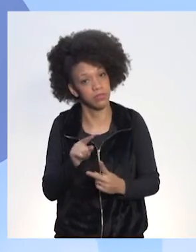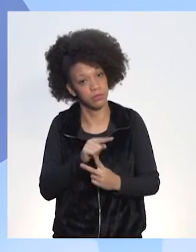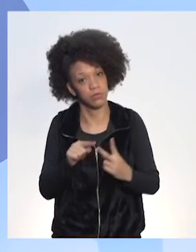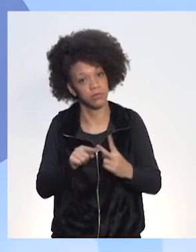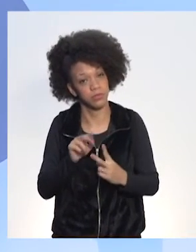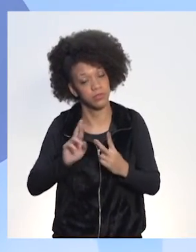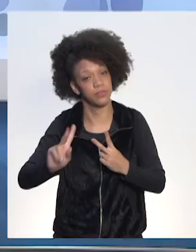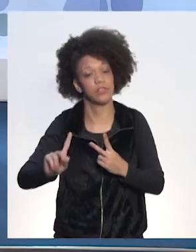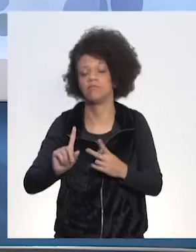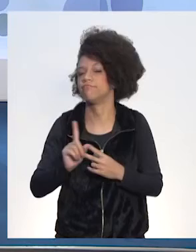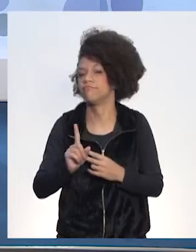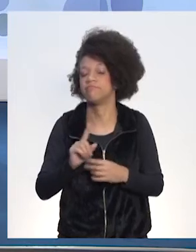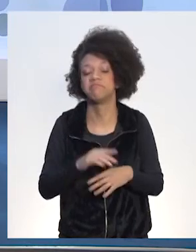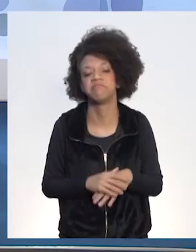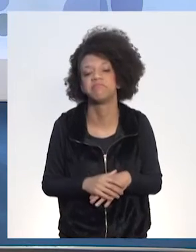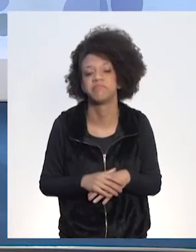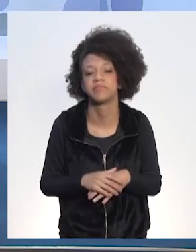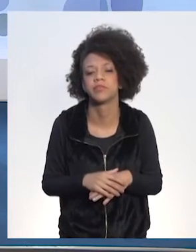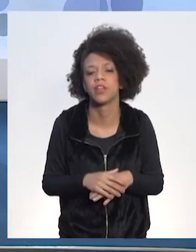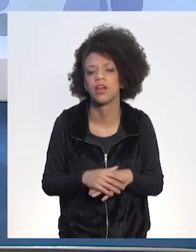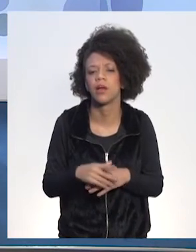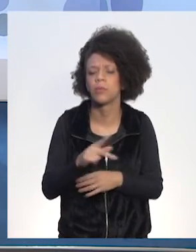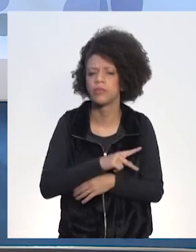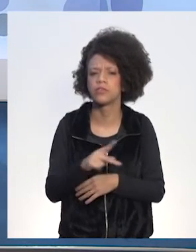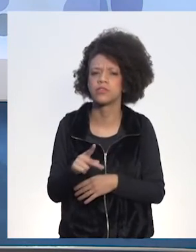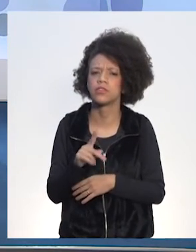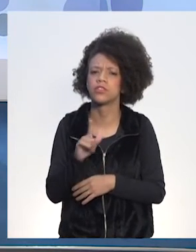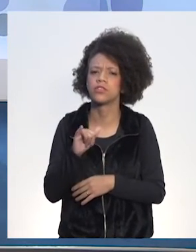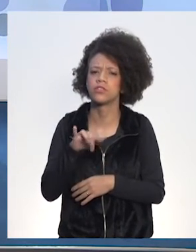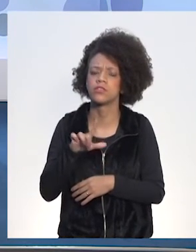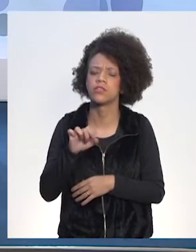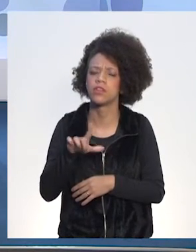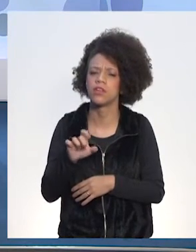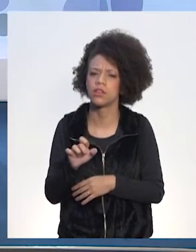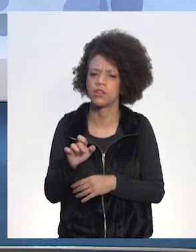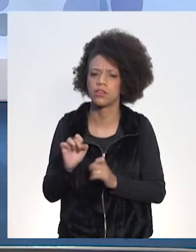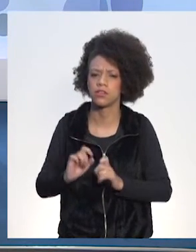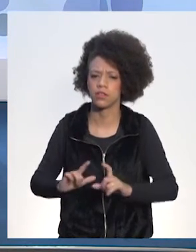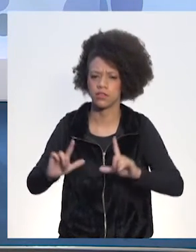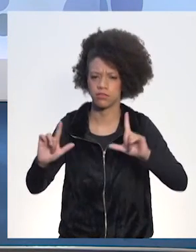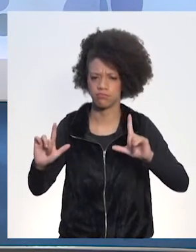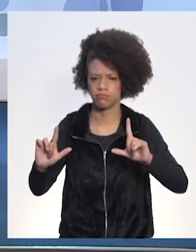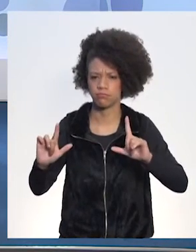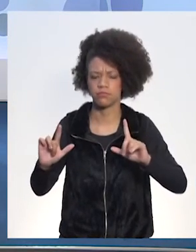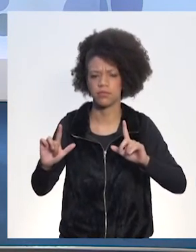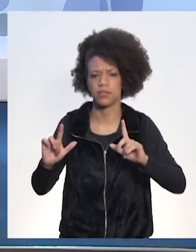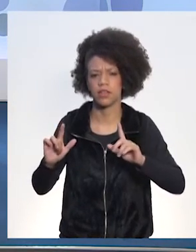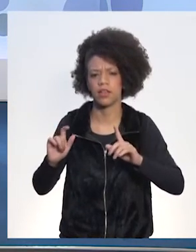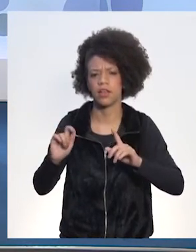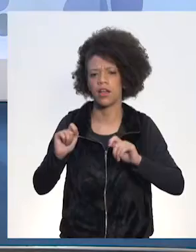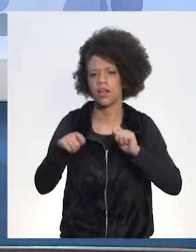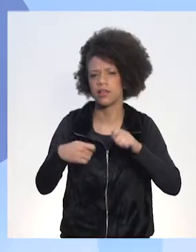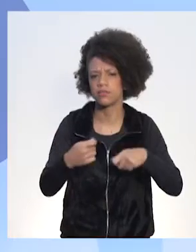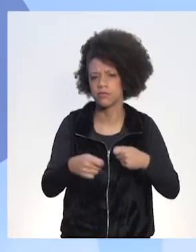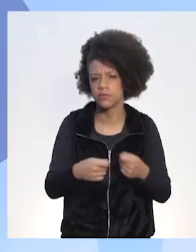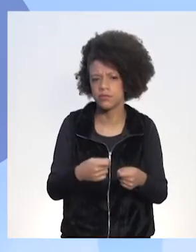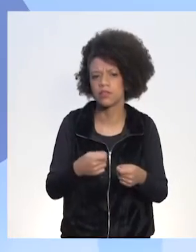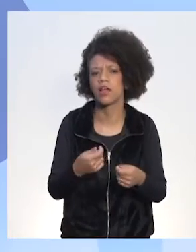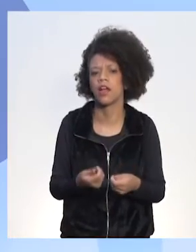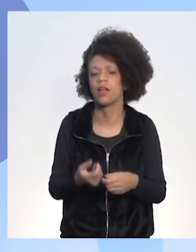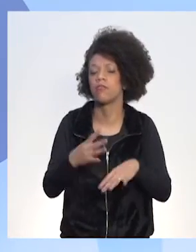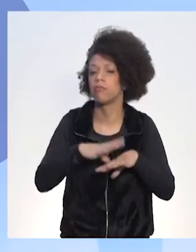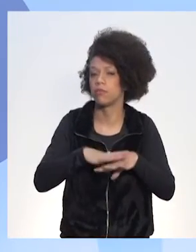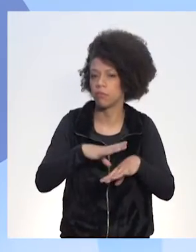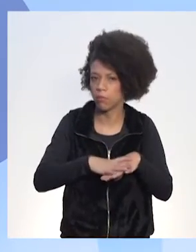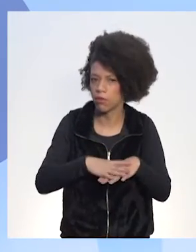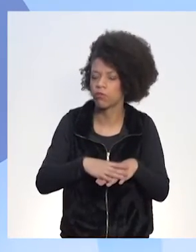Exato. Aqui a professora Gisele, ela fazendo um comentário legal, né? Que as imagens, né, e as figuras, elas contam muito num exercício de